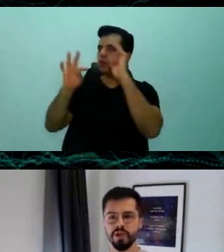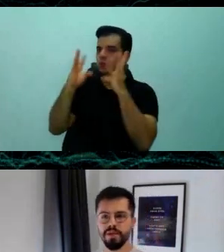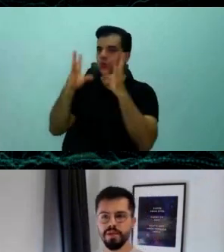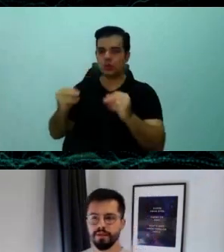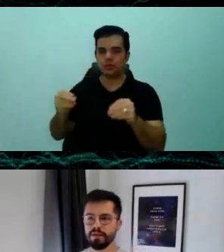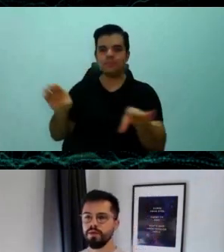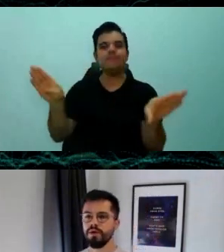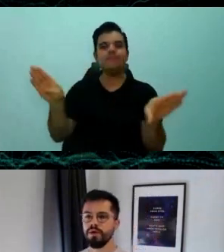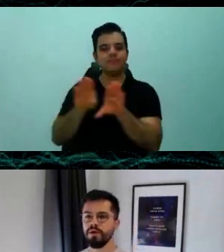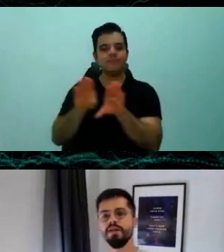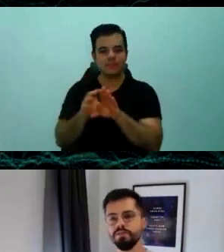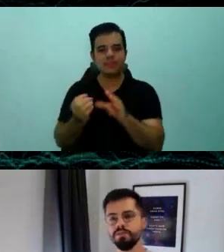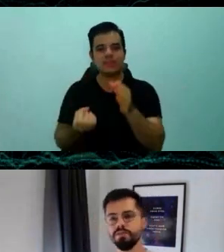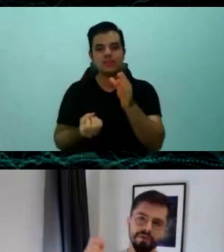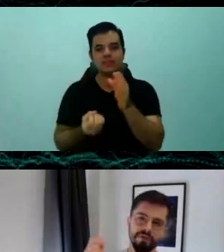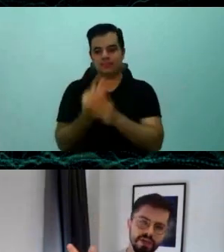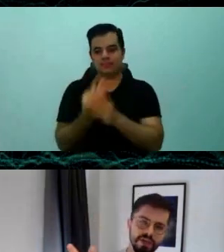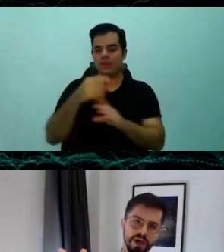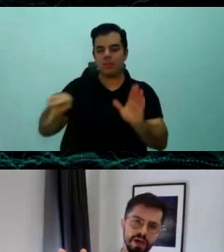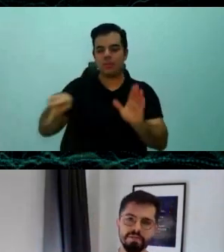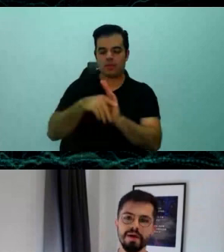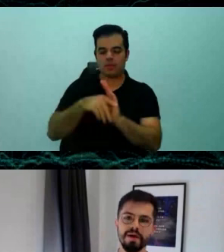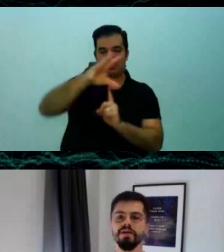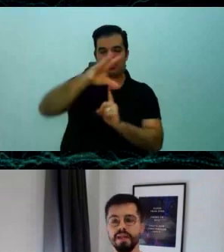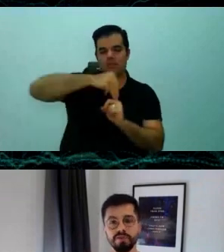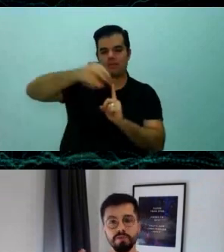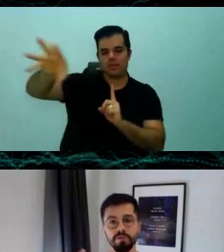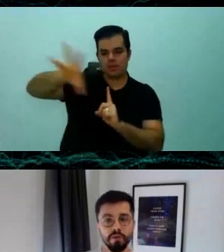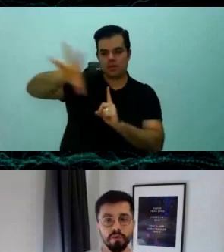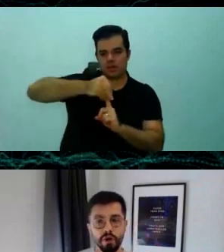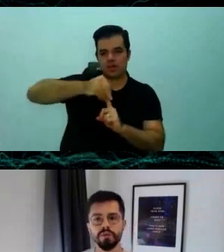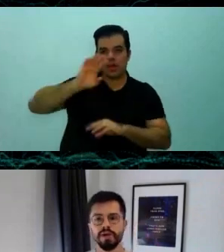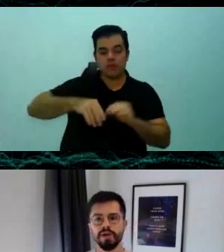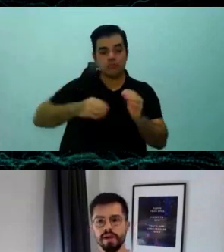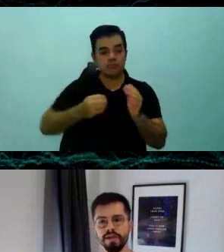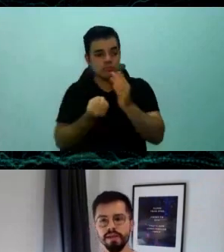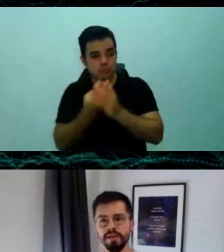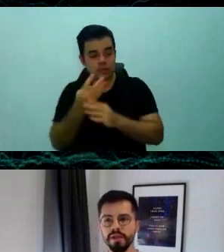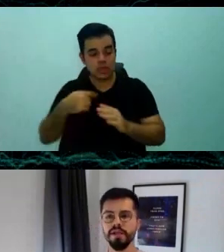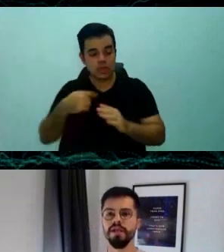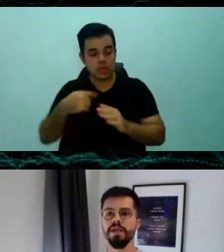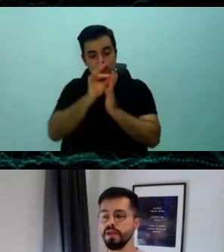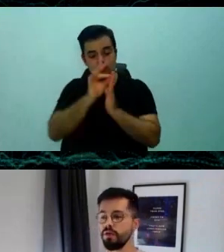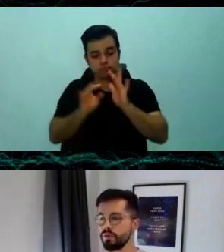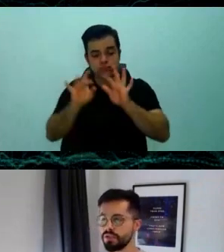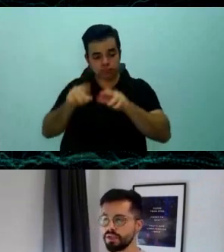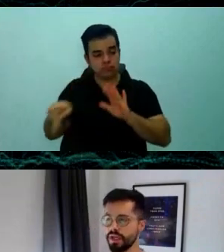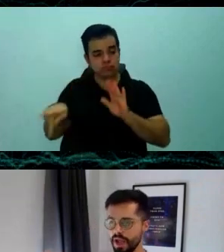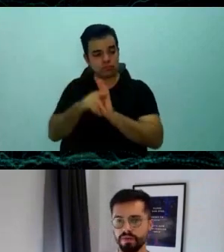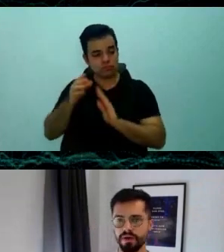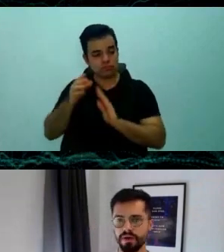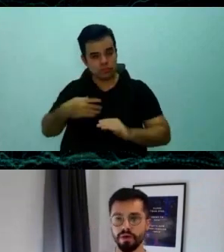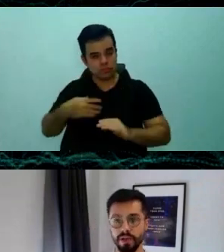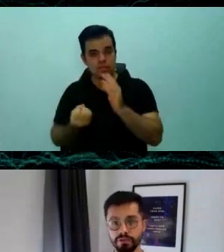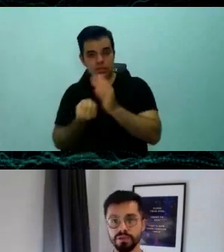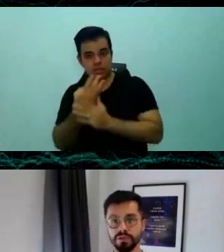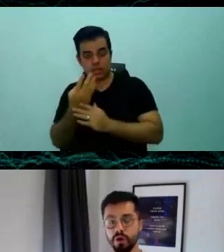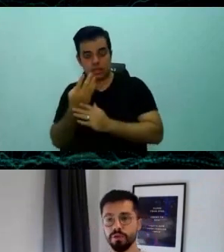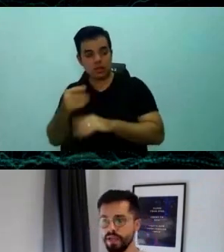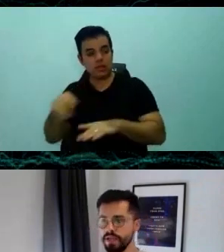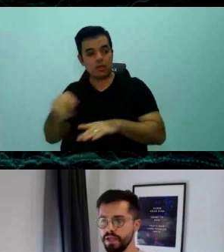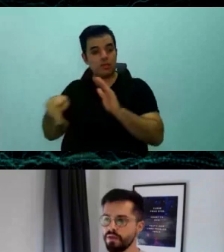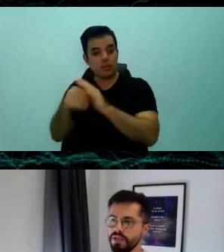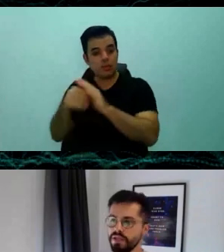tinha as criações para enviar né então ele já era tipo você fazer a chamada Criar o seu próprio código para criar aquilo e quando você criava